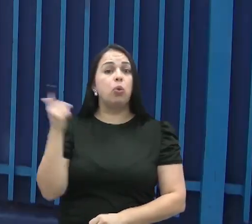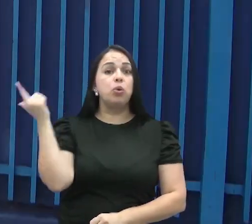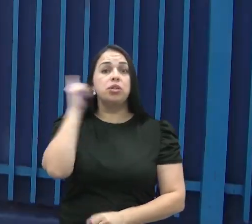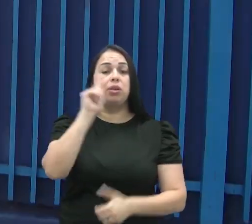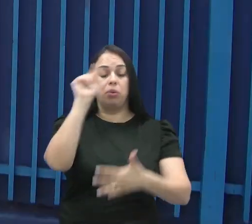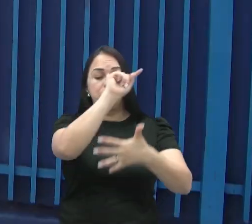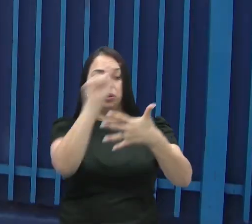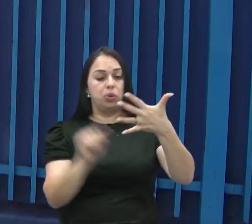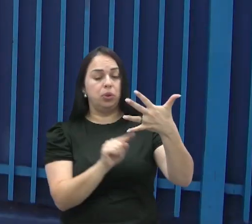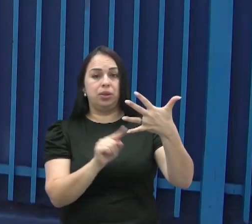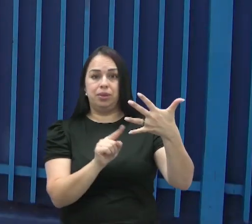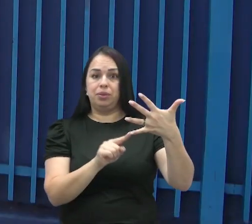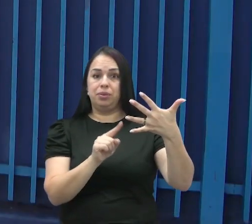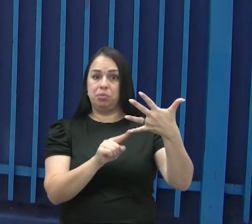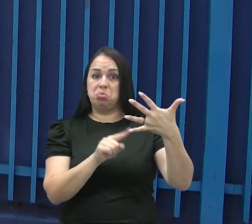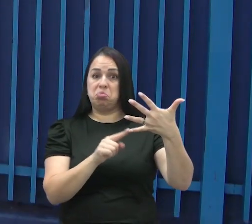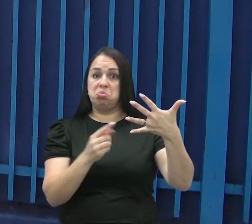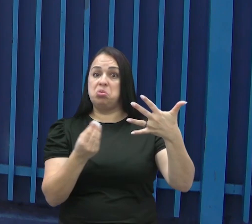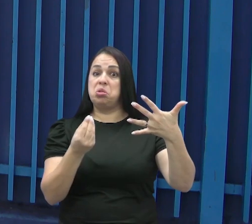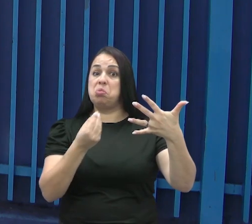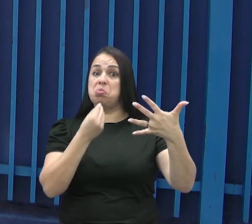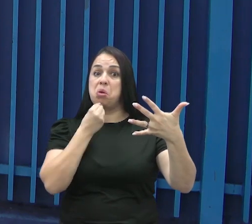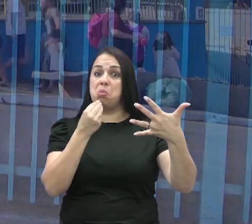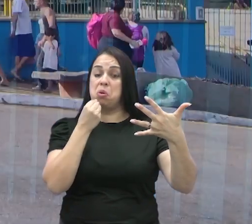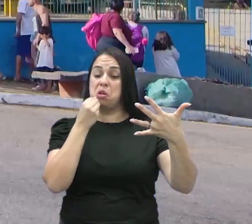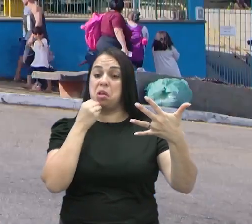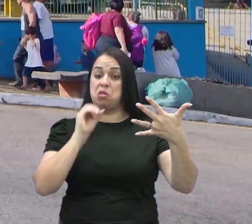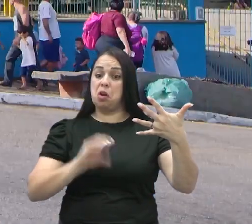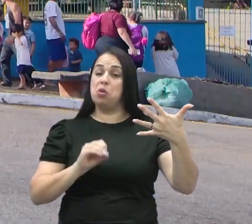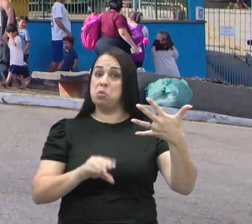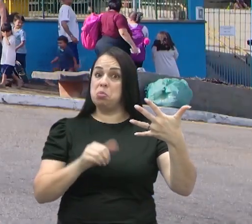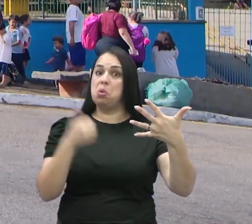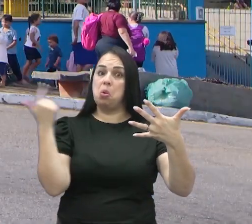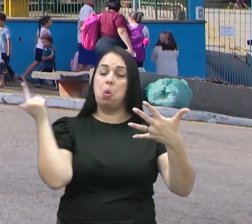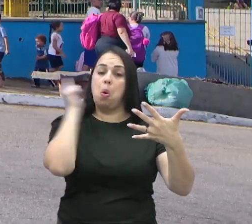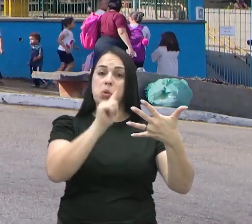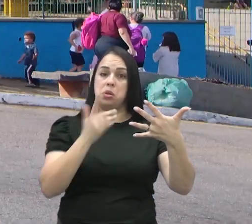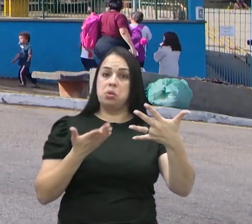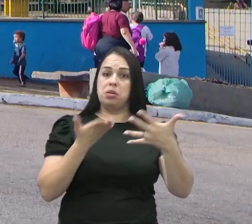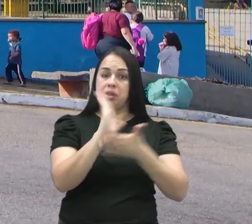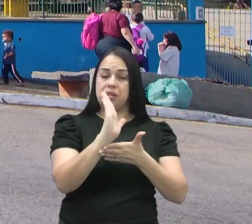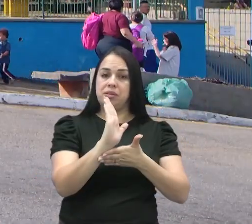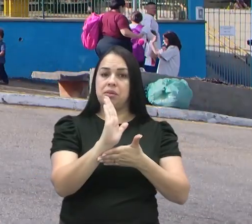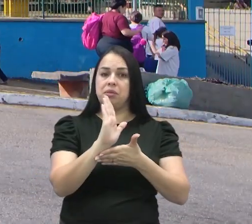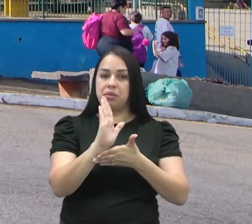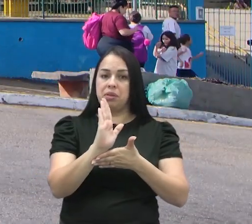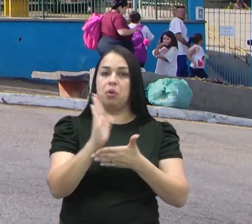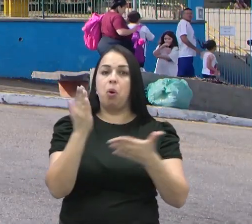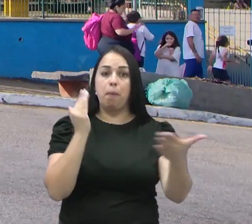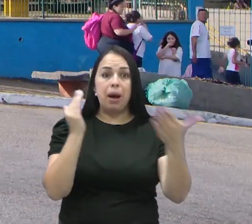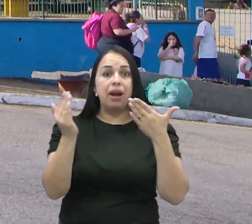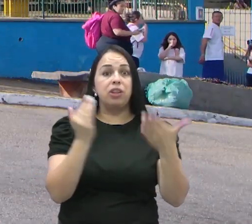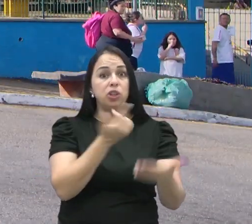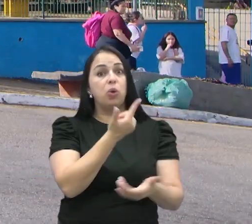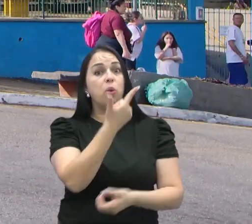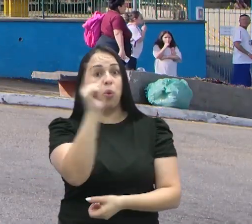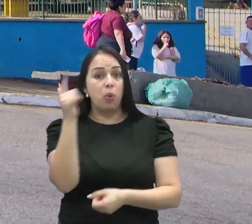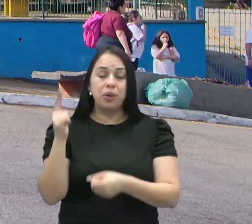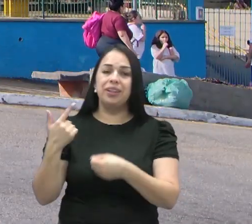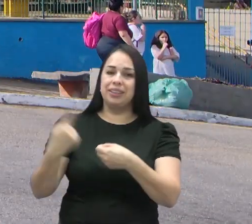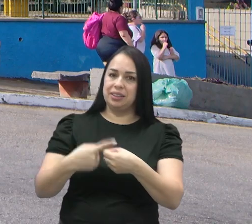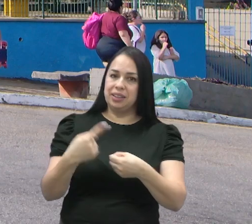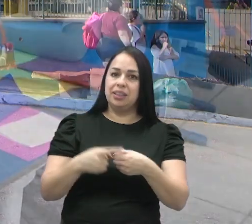o município alcançou o 5º lugar no ranking do Índice de Oportunidades da Educação Brasileira, para cidades com mais de 100